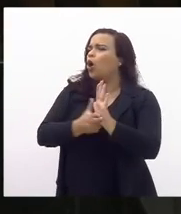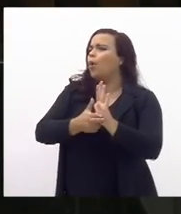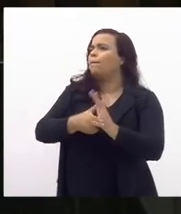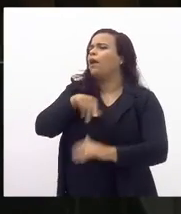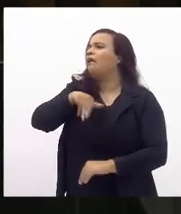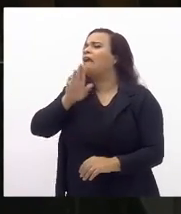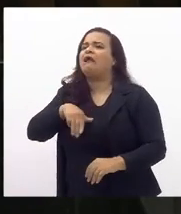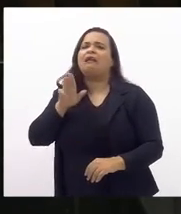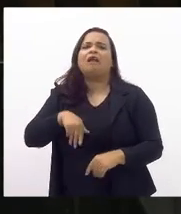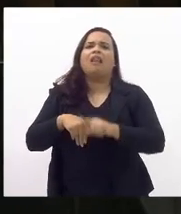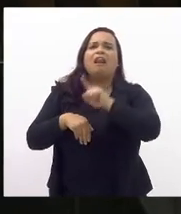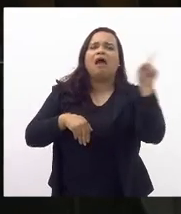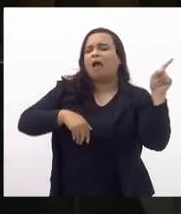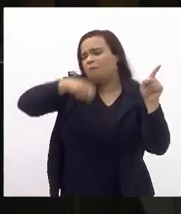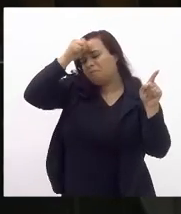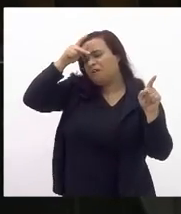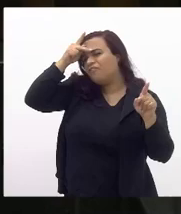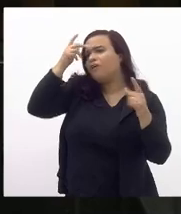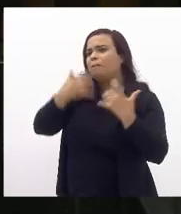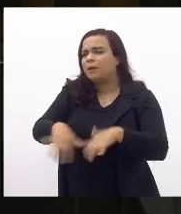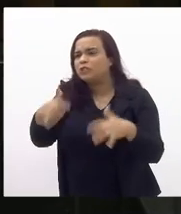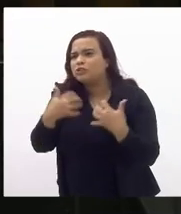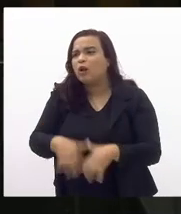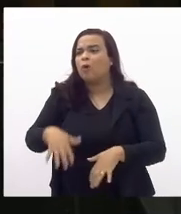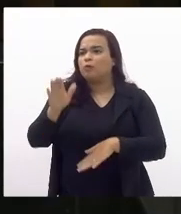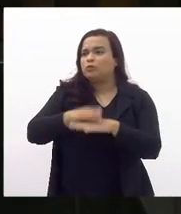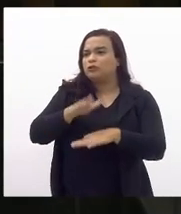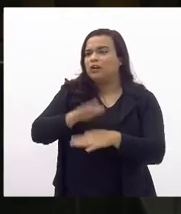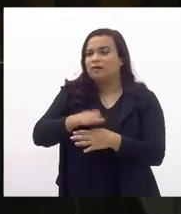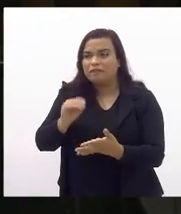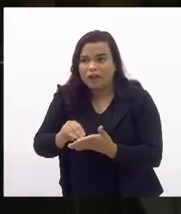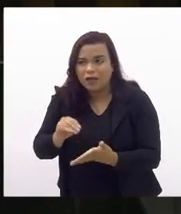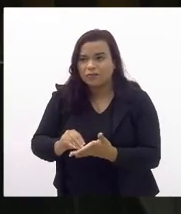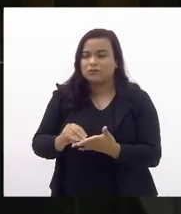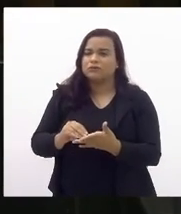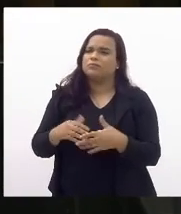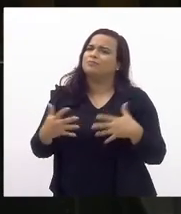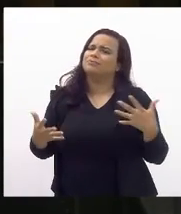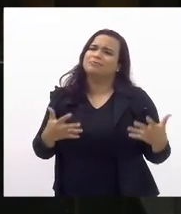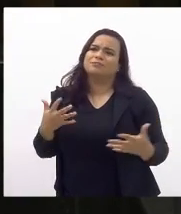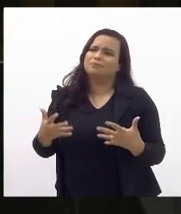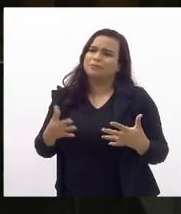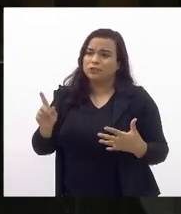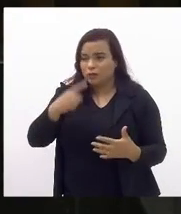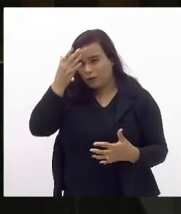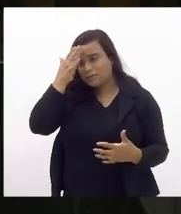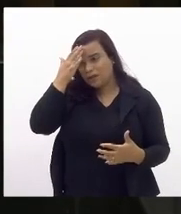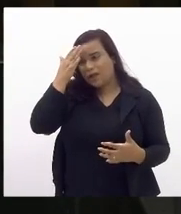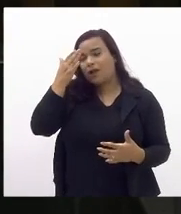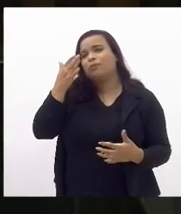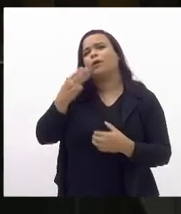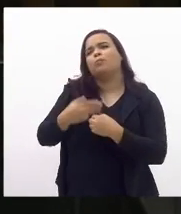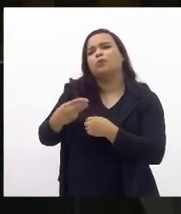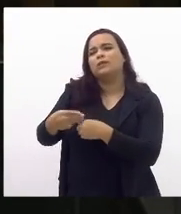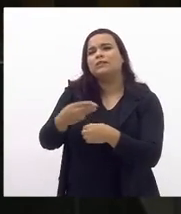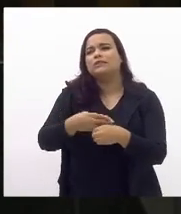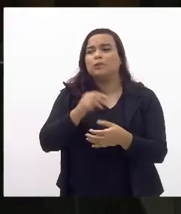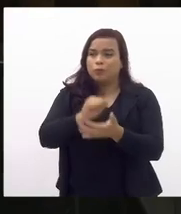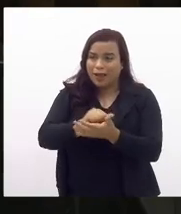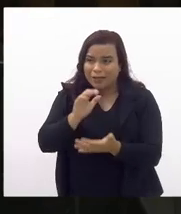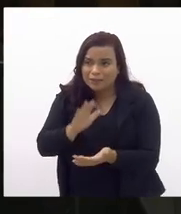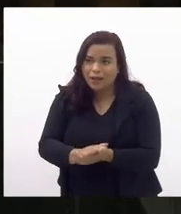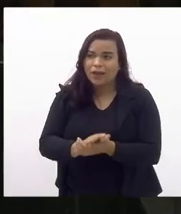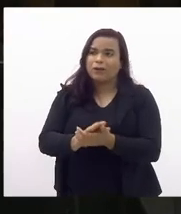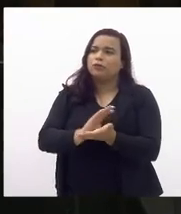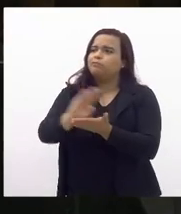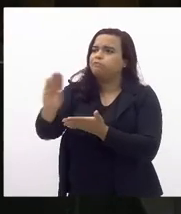Prefeitura de Petrópolis, que todos sabem que é de competência do município, ali o cadastramento, a concessão de benefícios